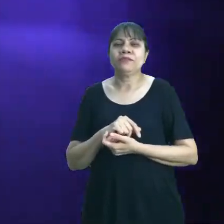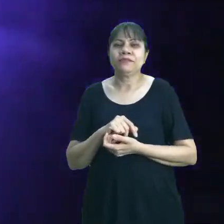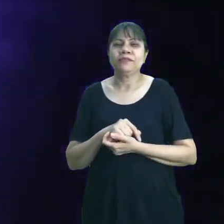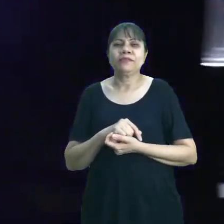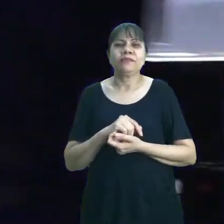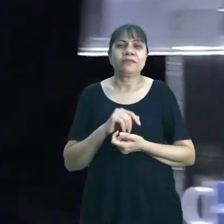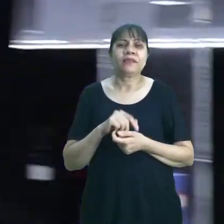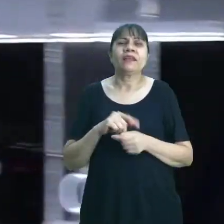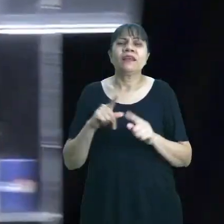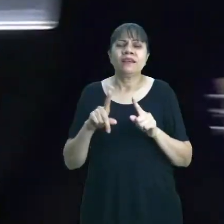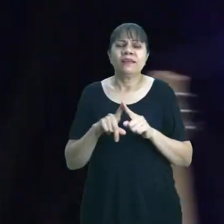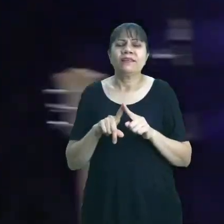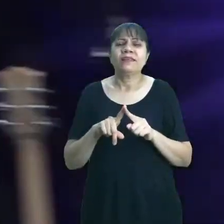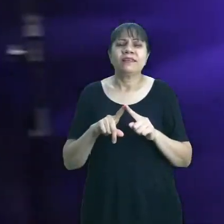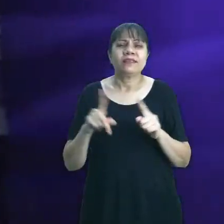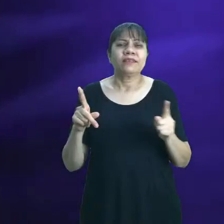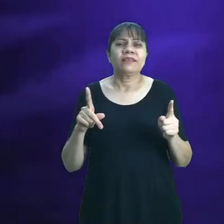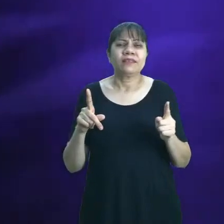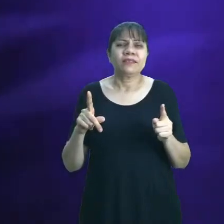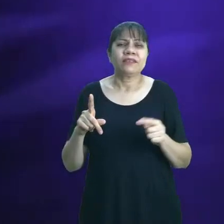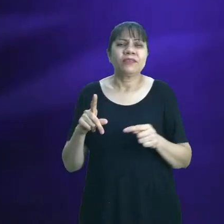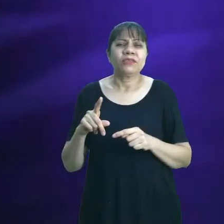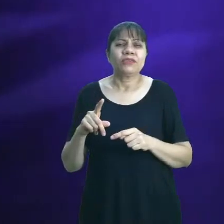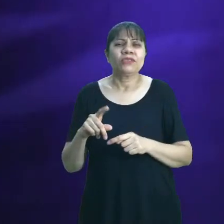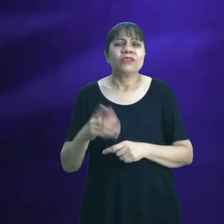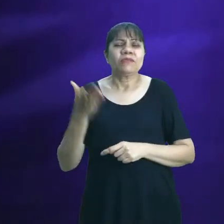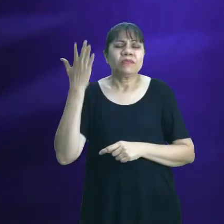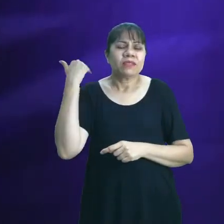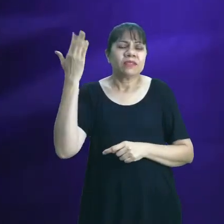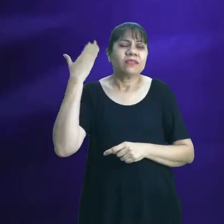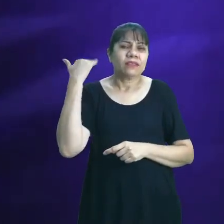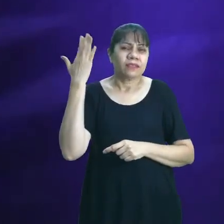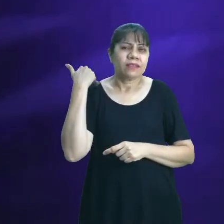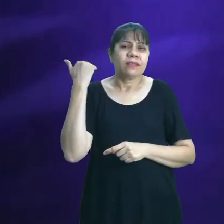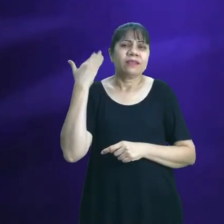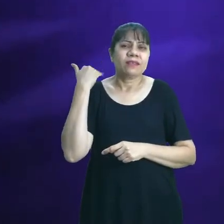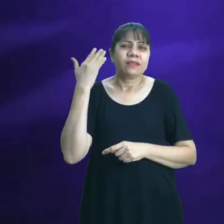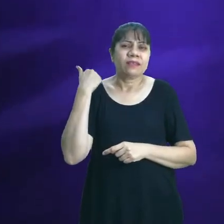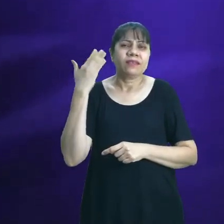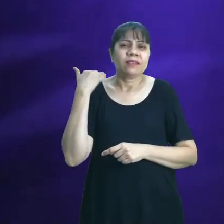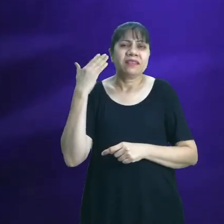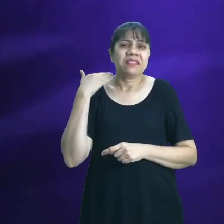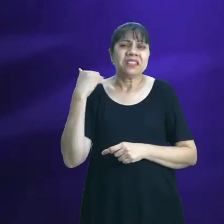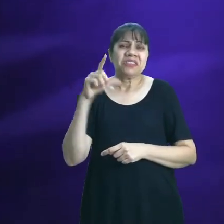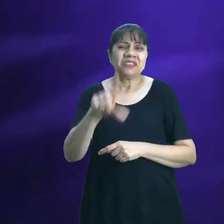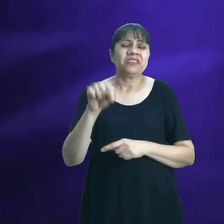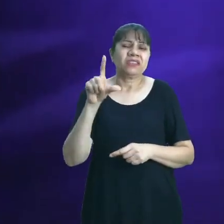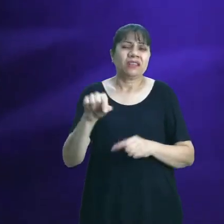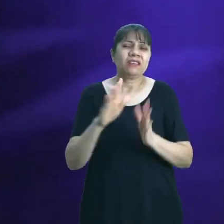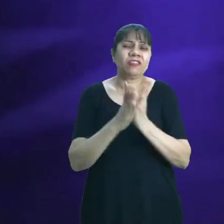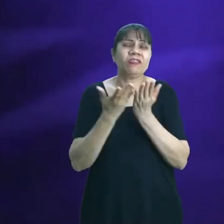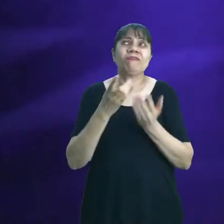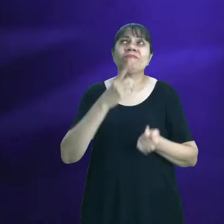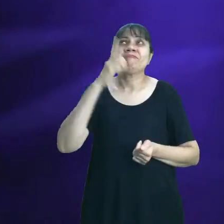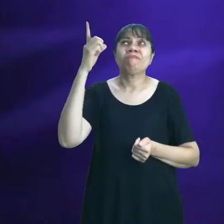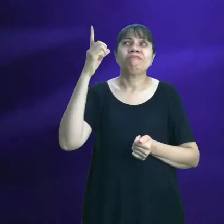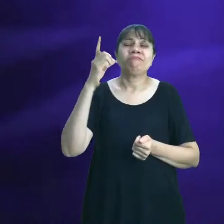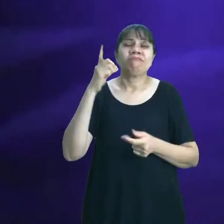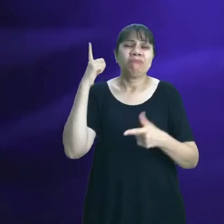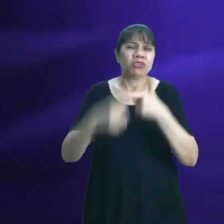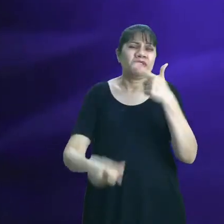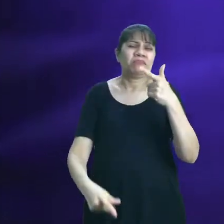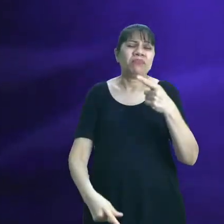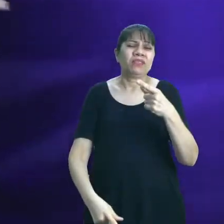dia façam como já fizeram no passado. Confiscaram as Escrituras. Já tentaram